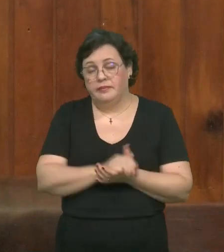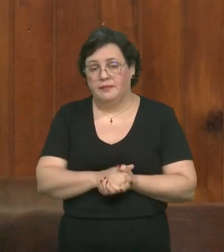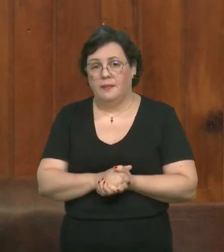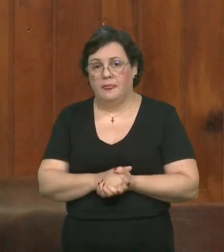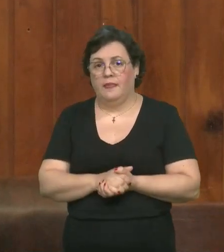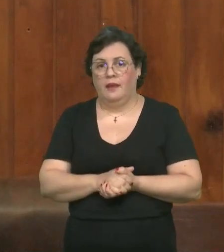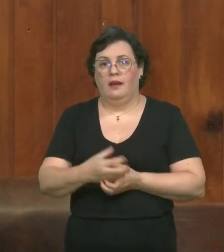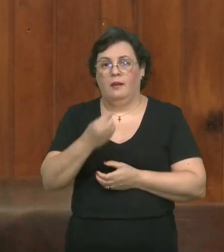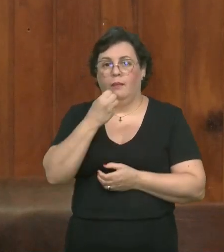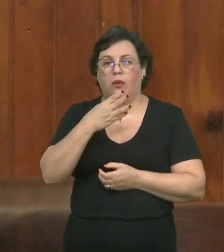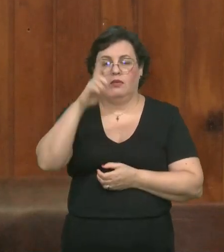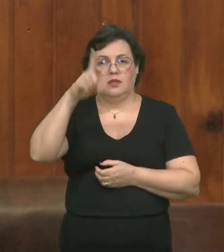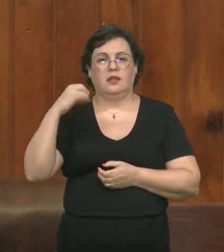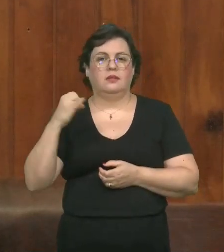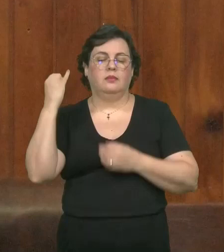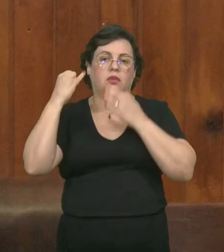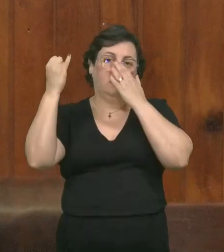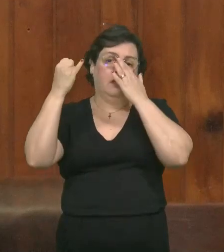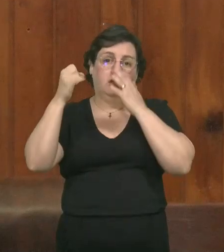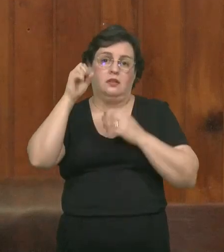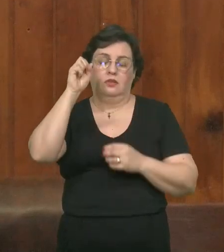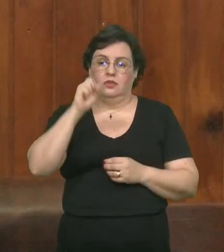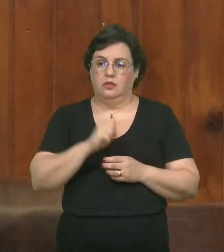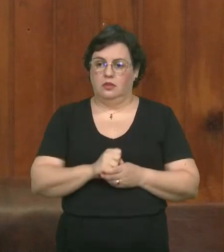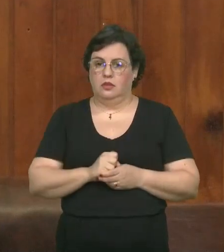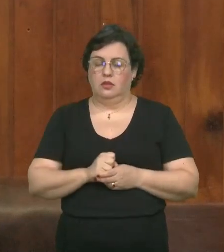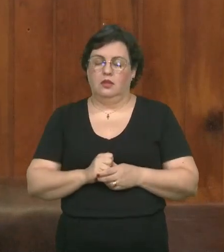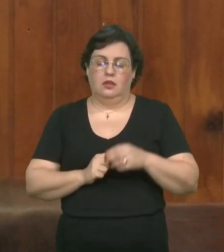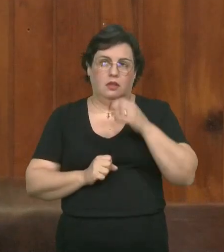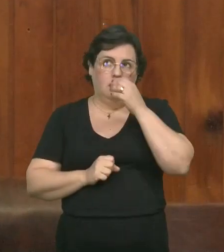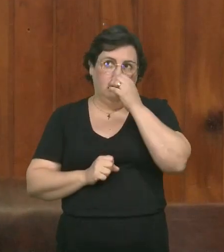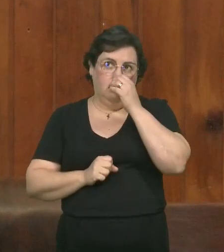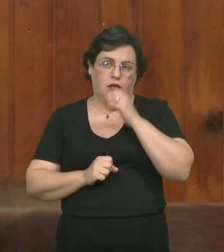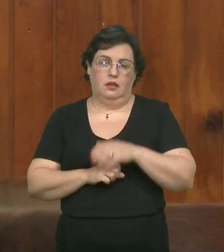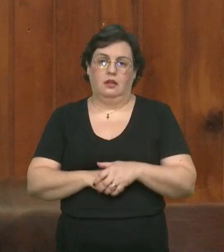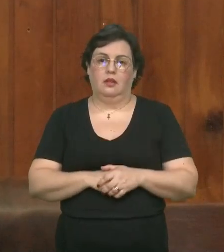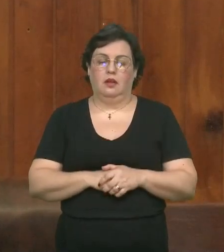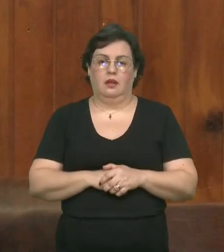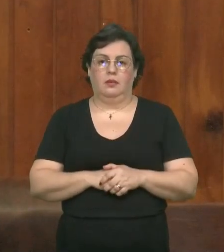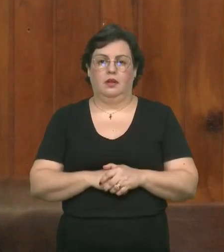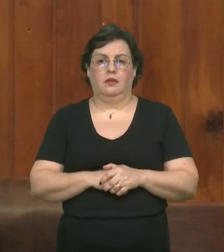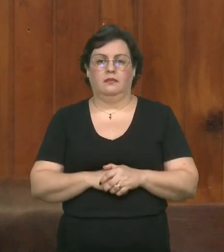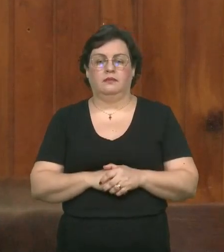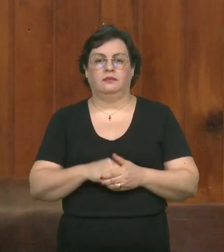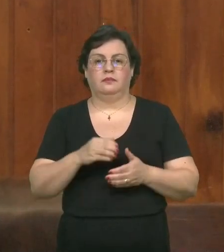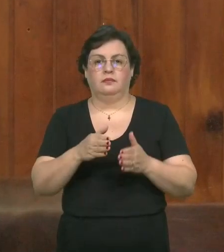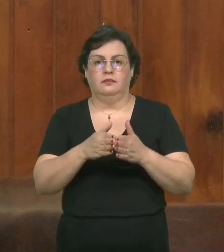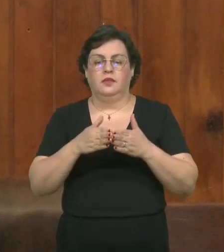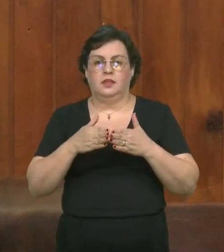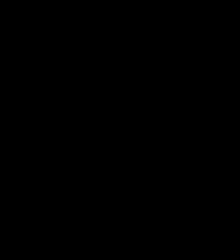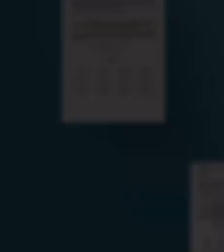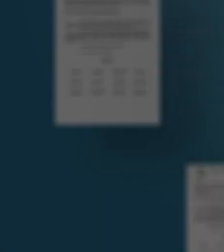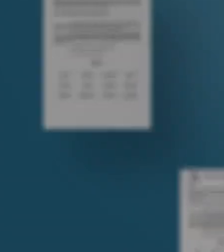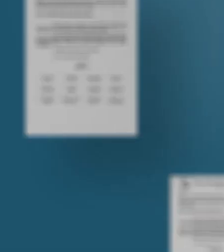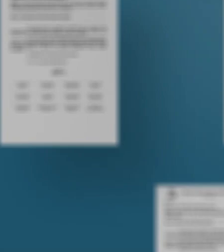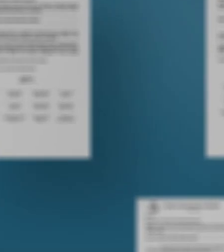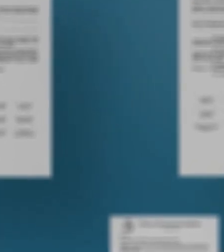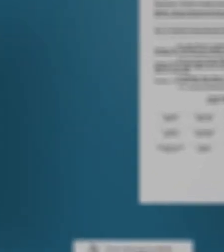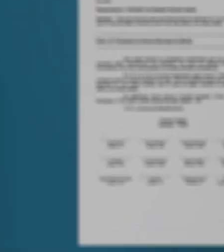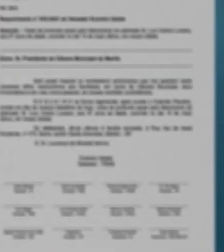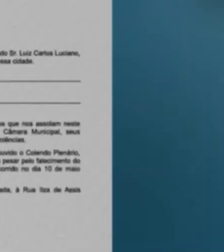acho que seria importante a possibilidade de fazer esse mirante. Eu peço aprovação aos nobres pares. Meu muito obrigado.